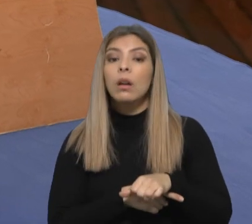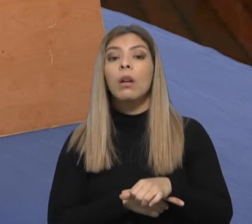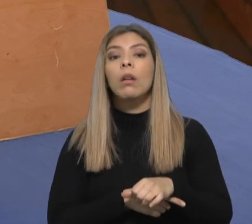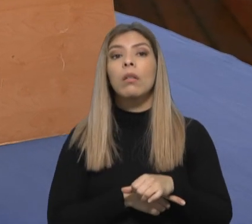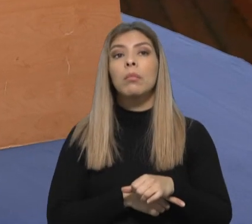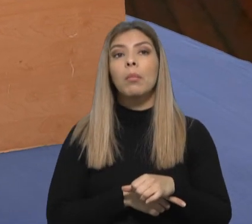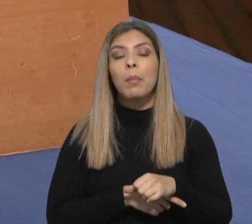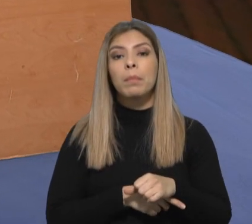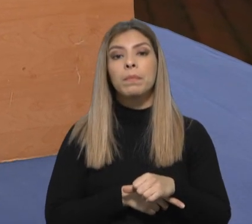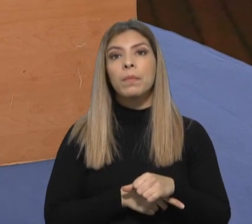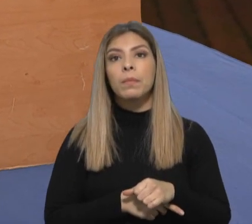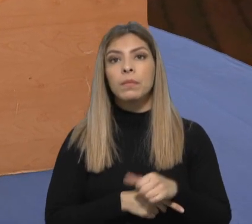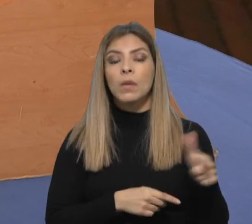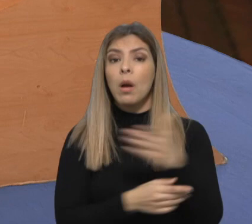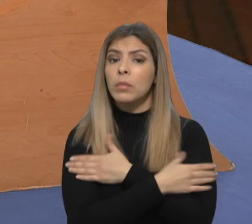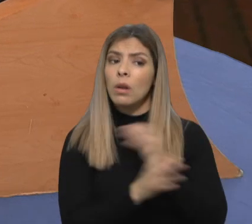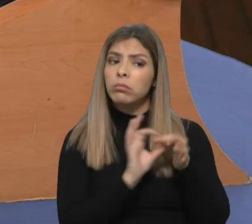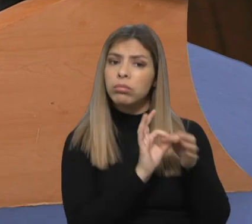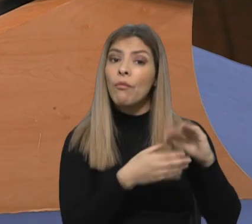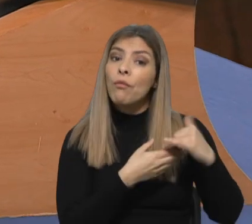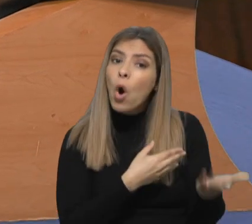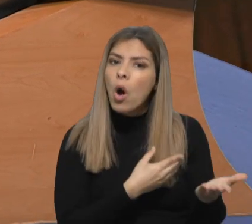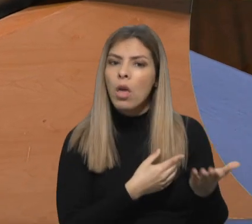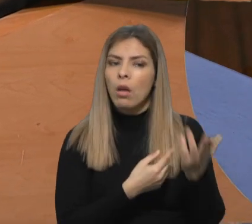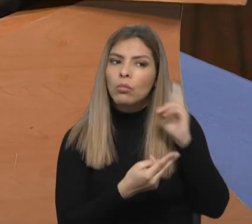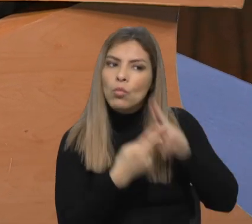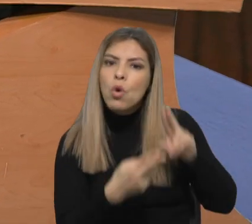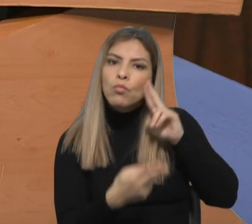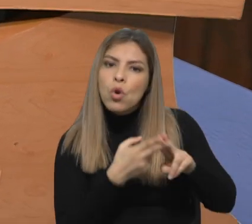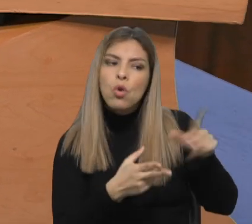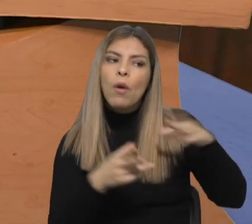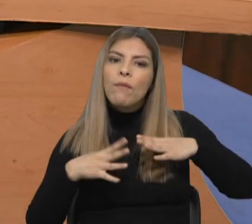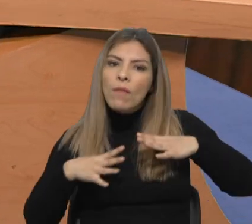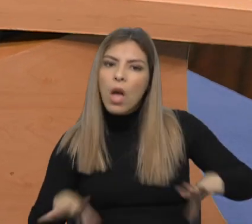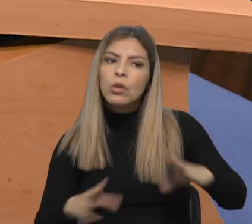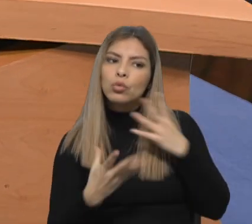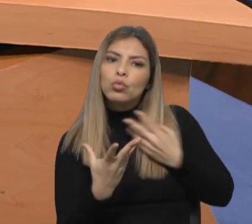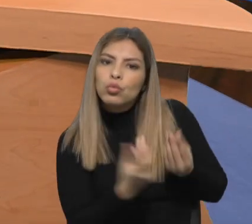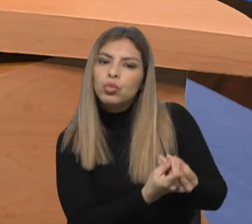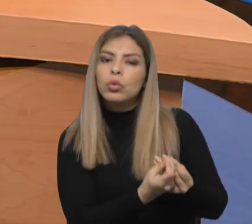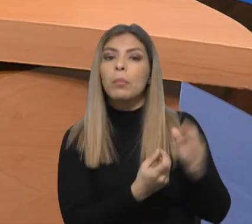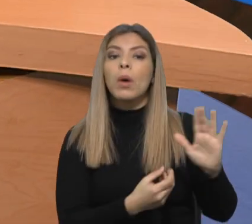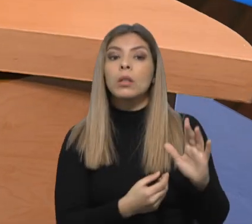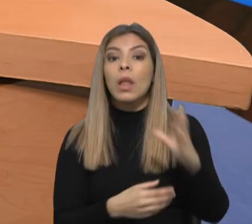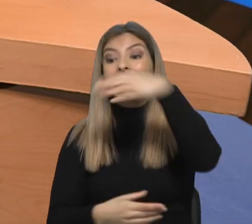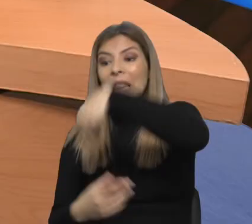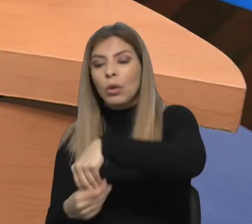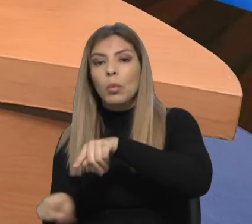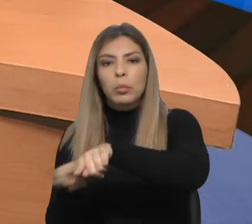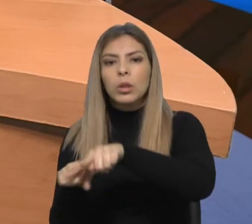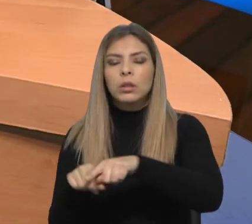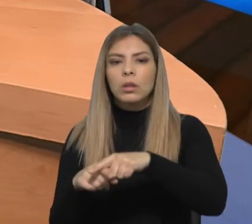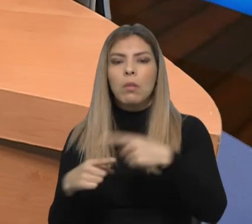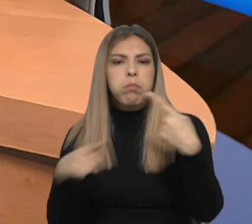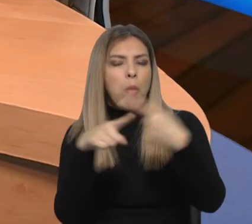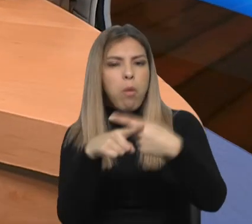magistratura americana, partilhavam uma amizade, encontravam-se frequentemente, passavam férias em conjunto, o que não os impedia de depois discordar radicalmente no plano